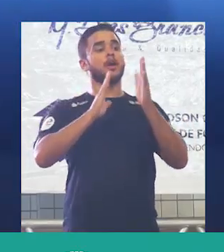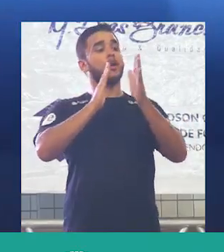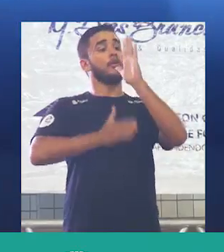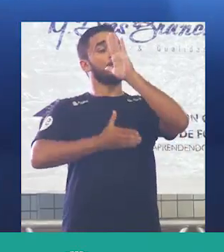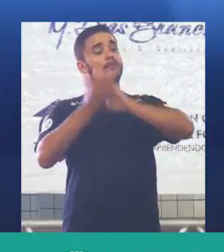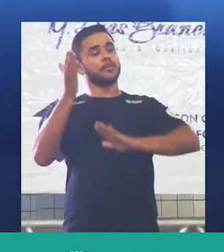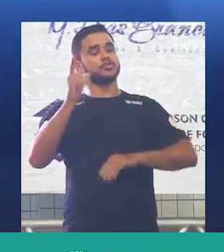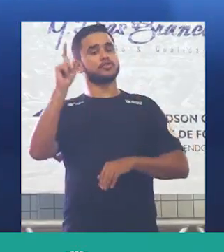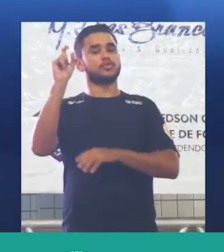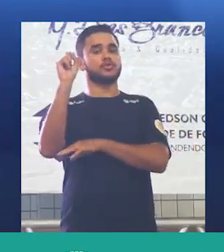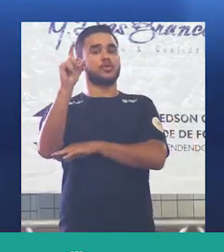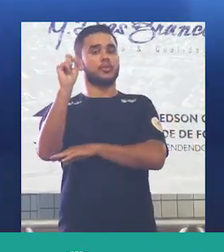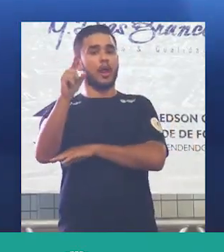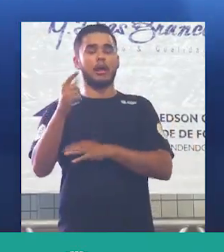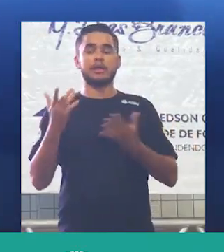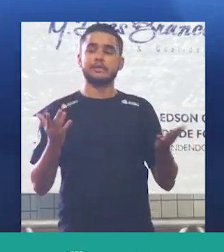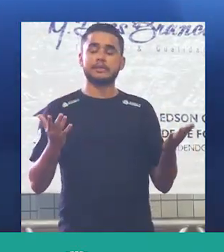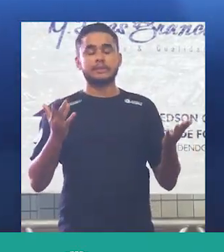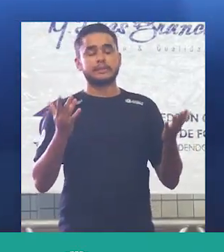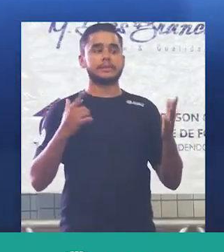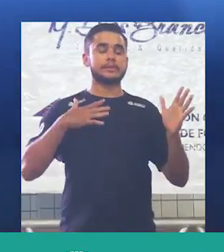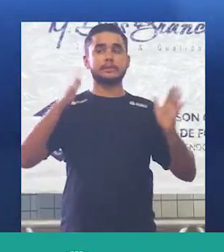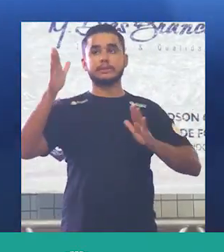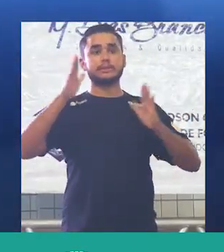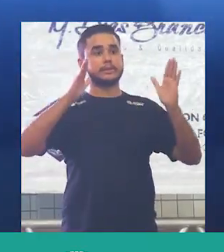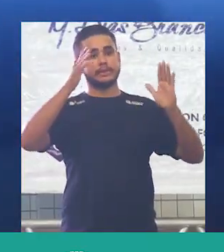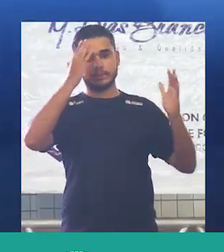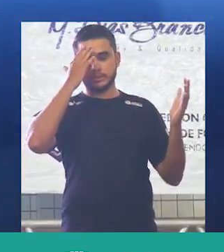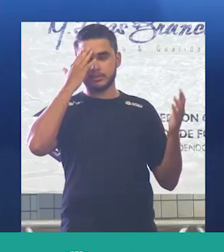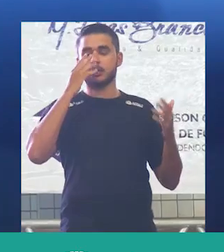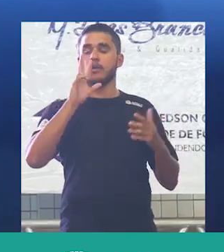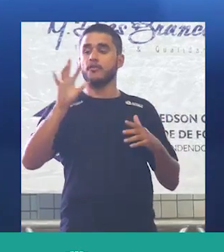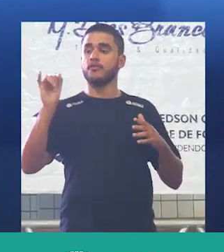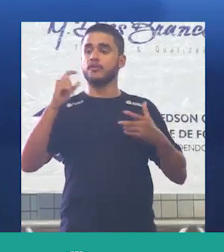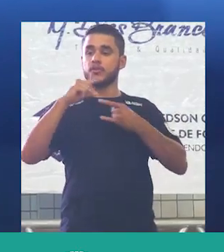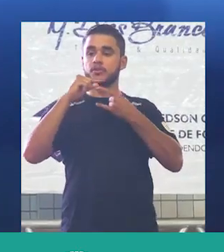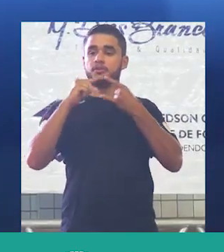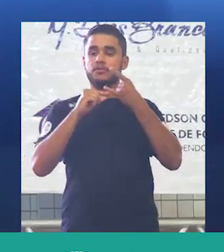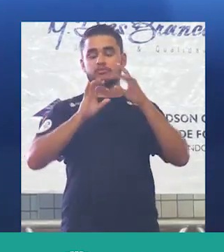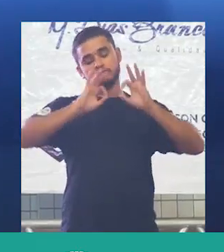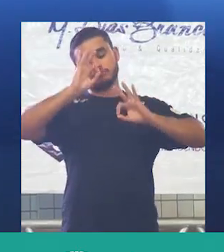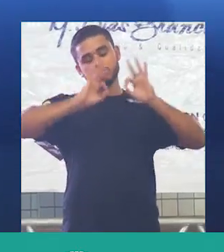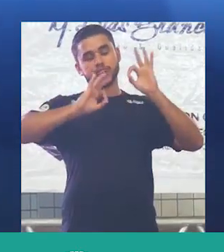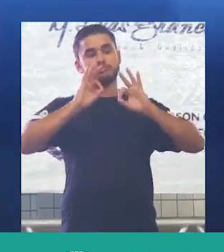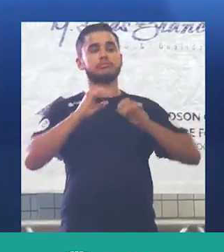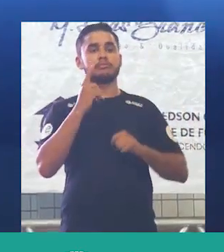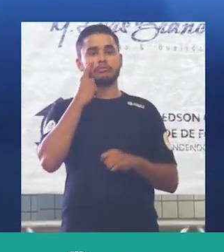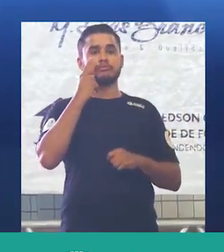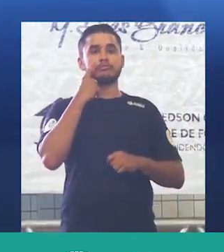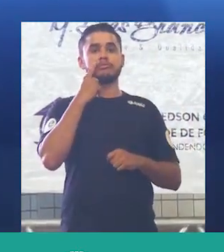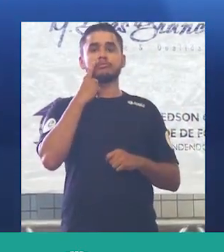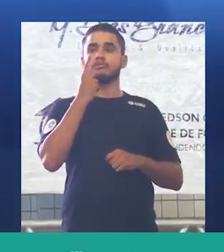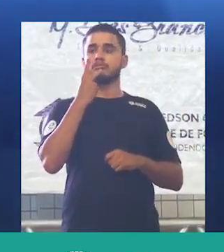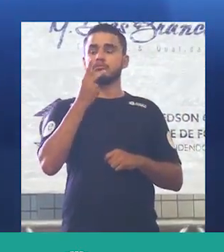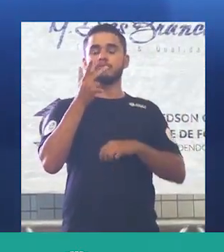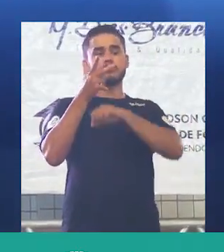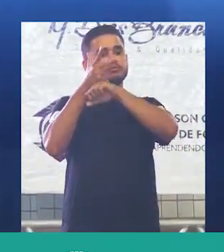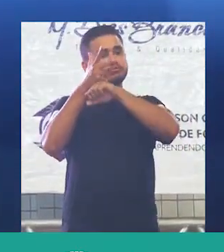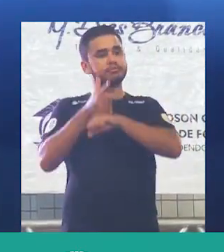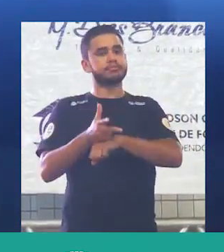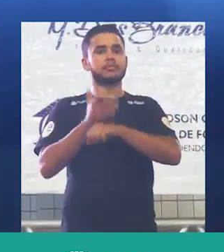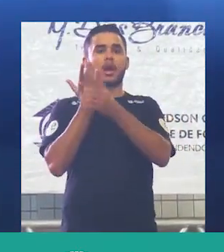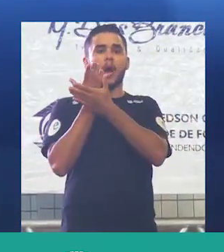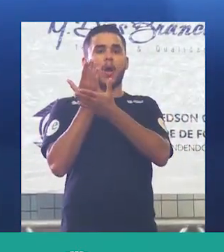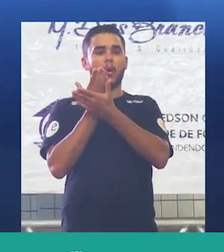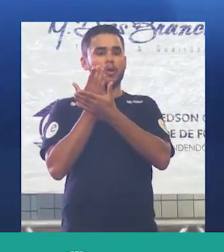grande, mas eu vou atualizar pegar uma tarde, assim, um dia, uma noite, e gravar assim, umas 5, 6